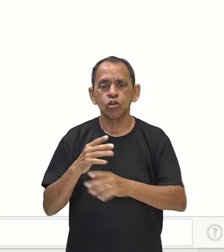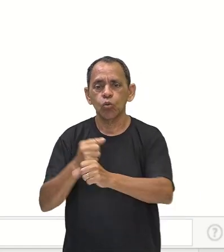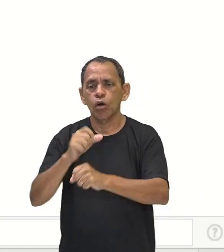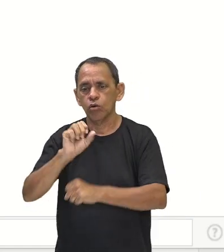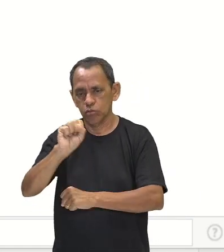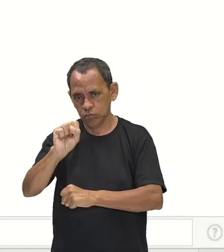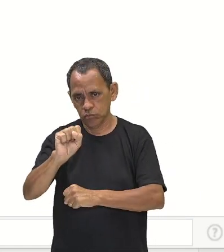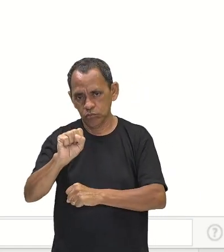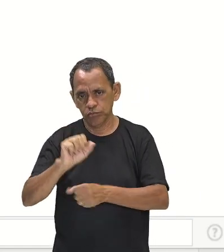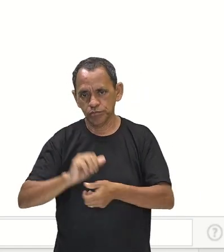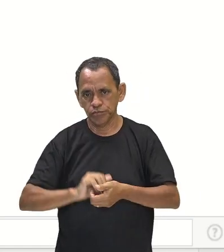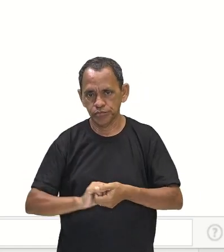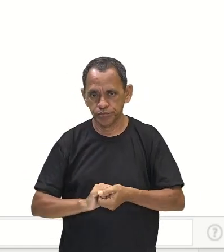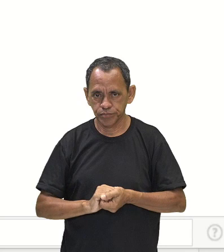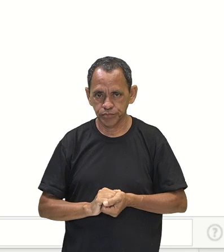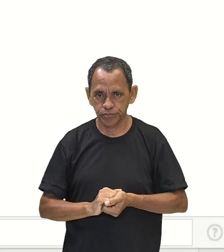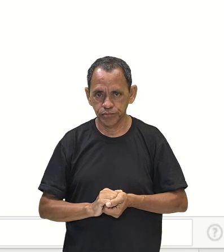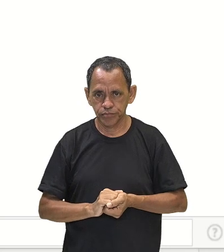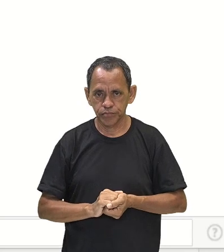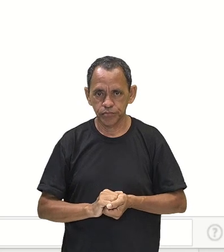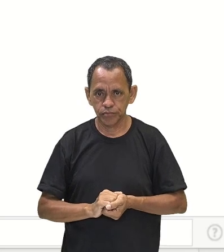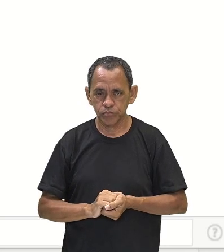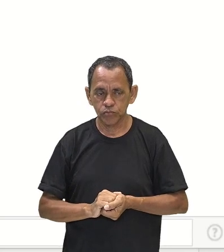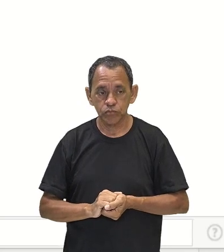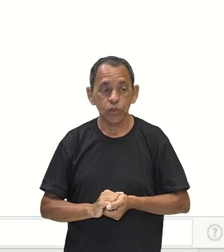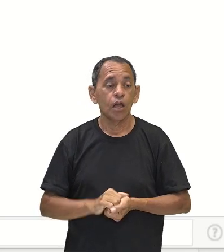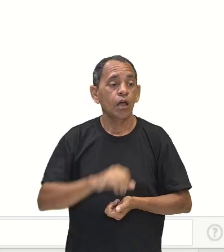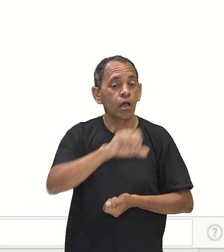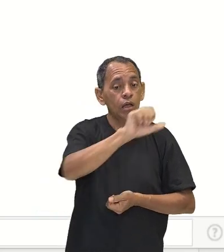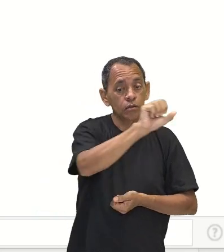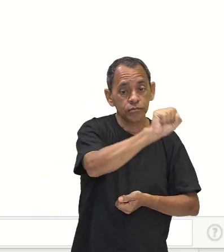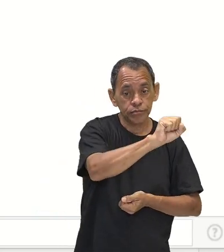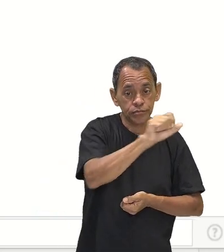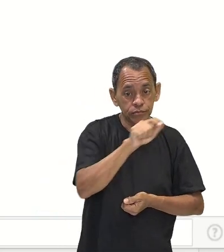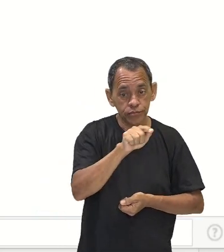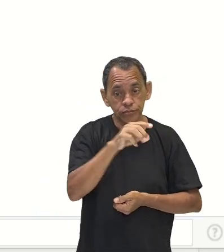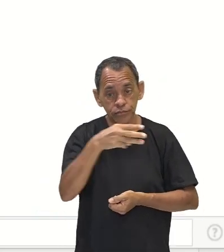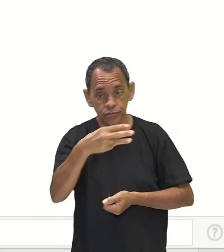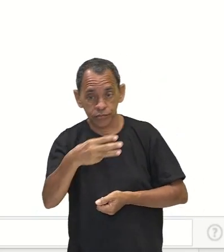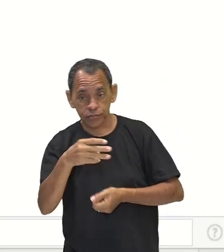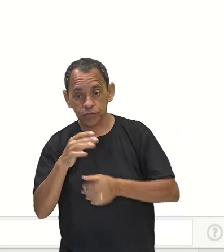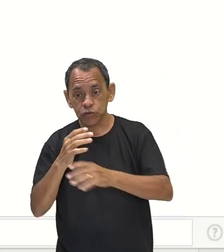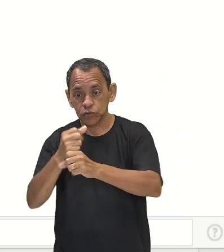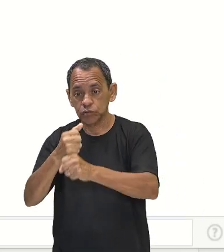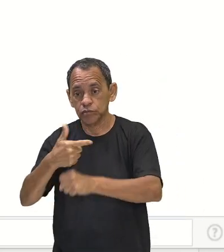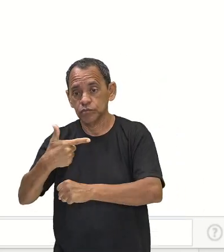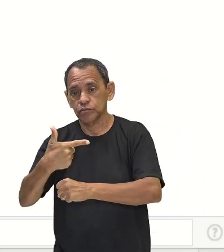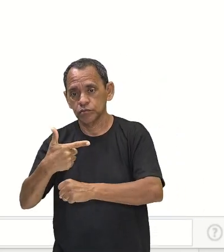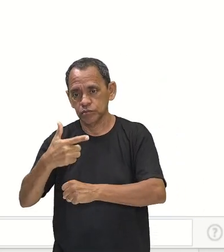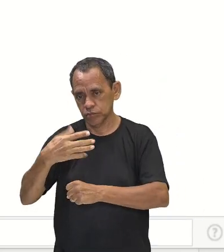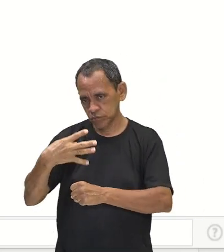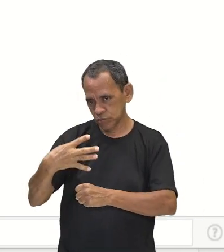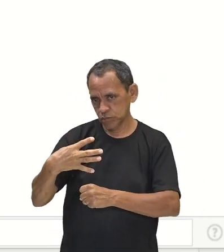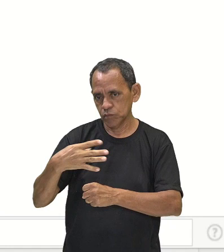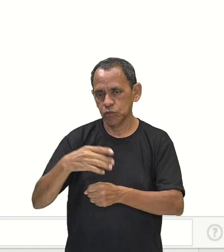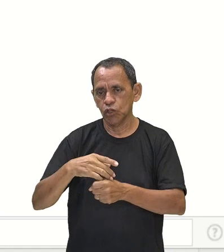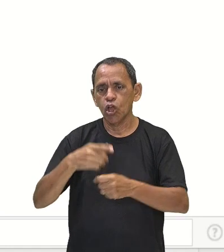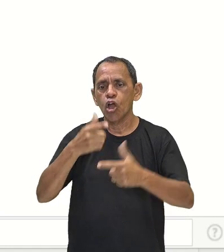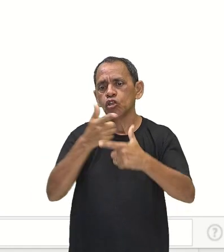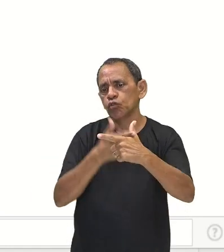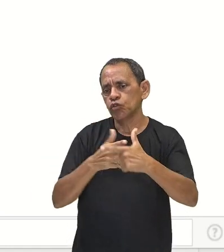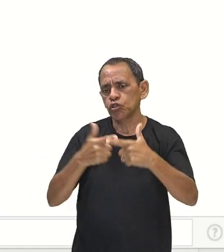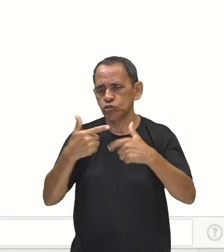Então, 8 vezes 3, 24. 24 dividido por 2, 12. Então, o hexaedro